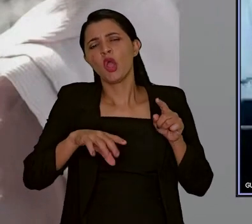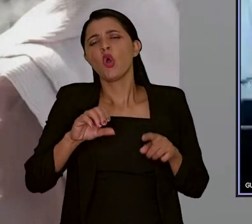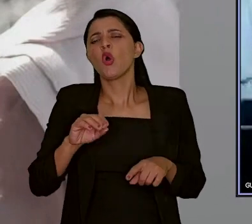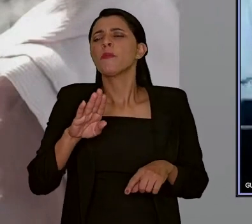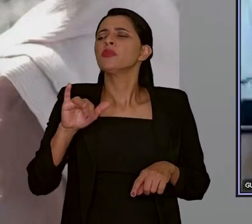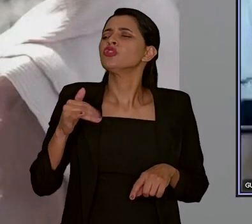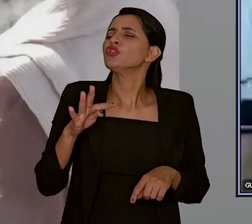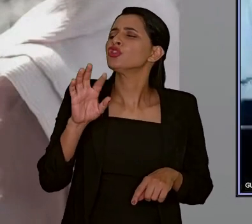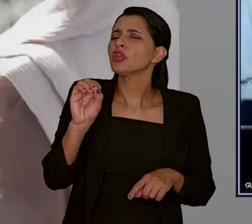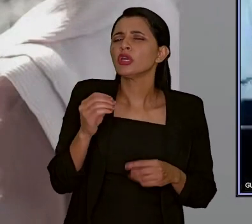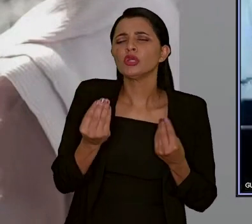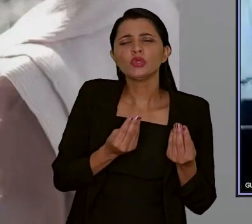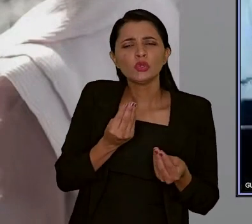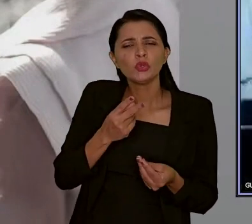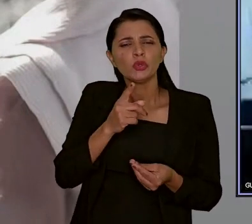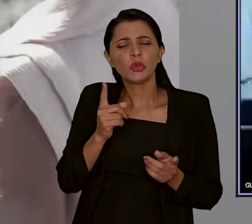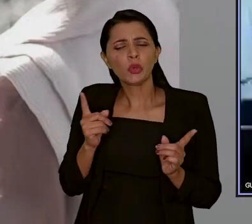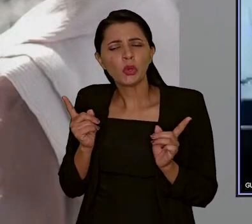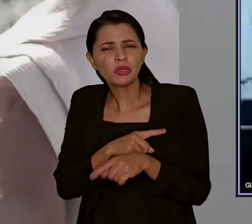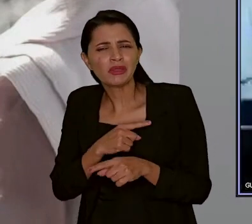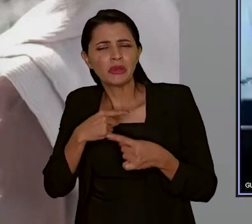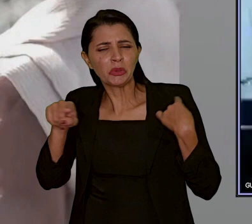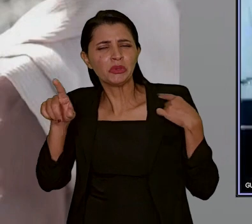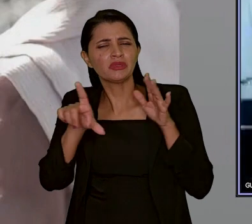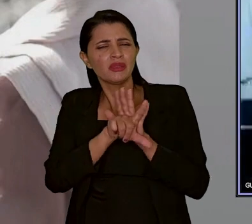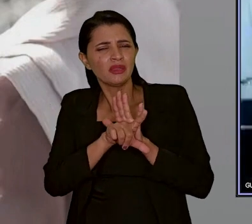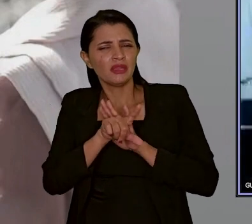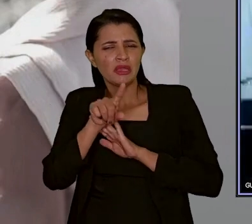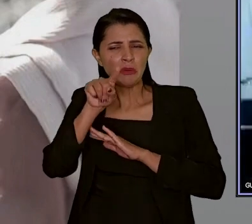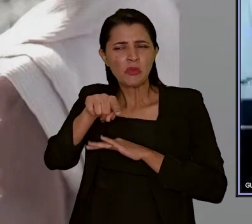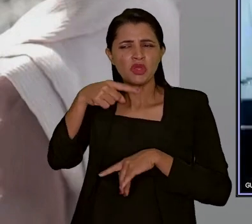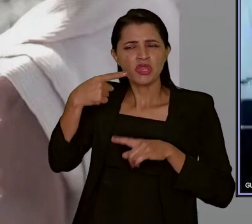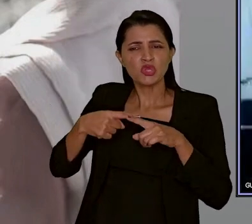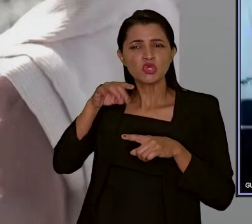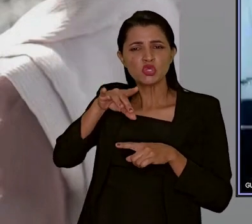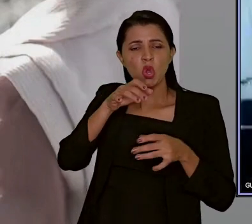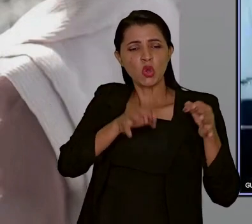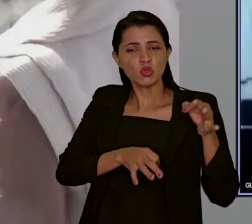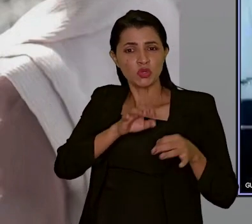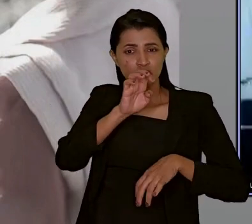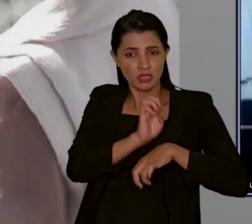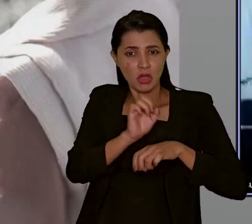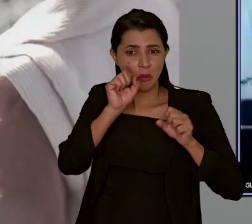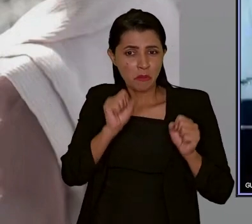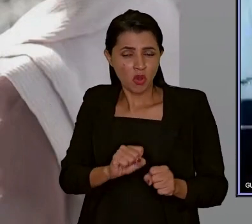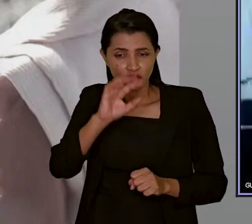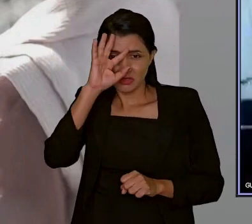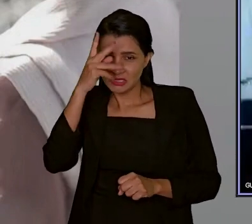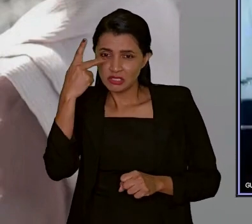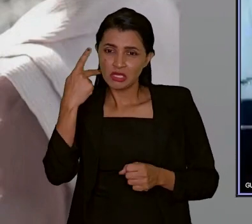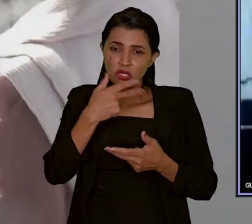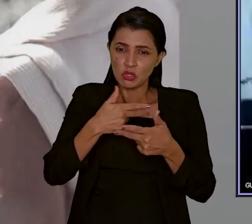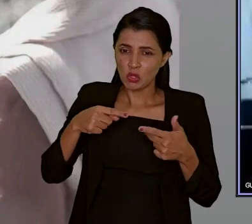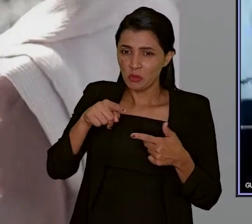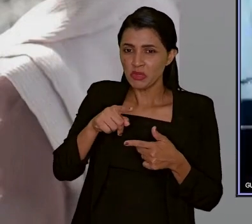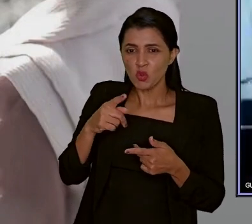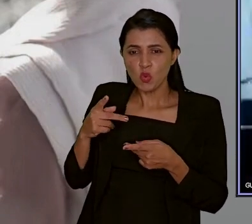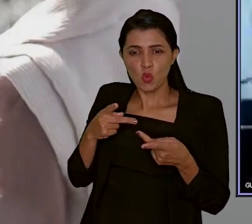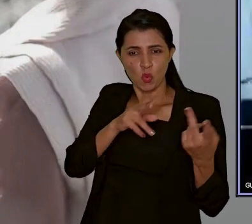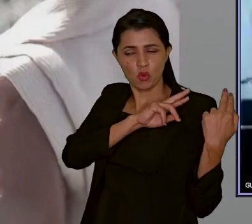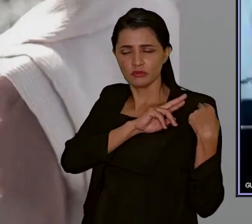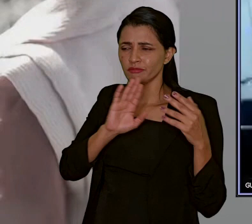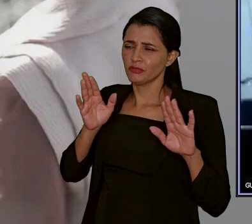enfim, contrário à lei, tendo em vista que apenas o juiz estadual pode decidir sobre questões de guarda. Mas, como eu falei, na verdade,